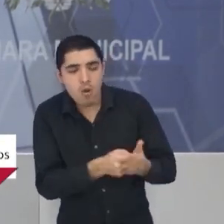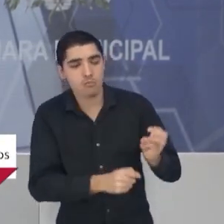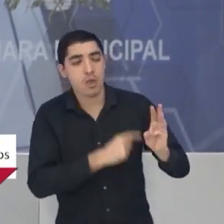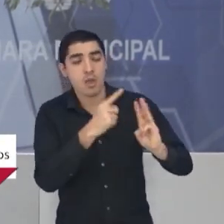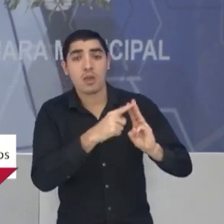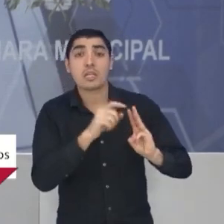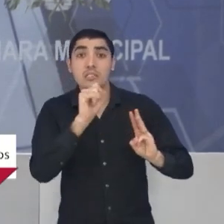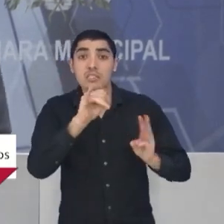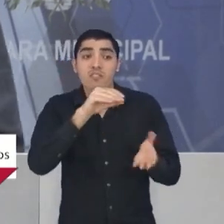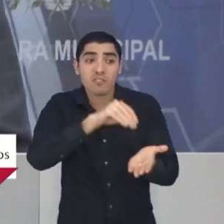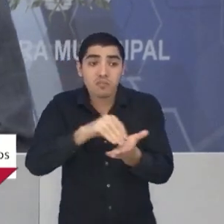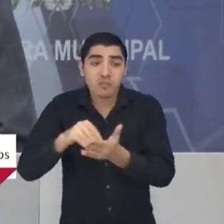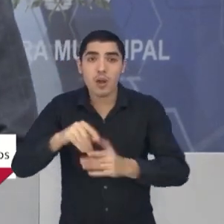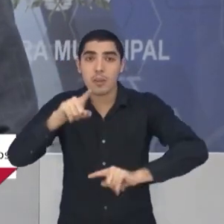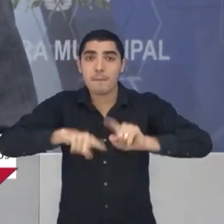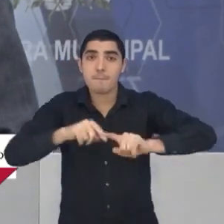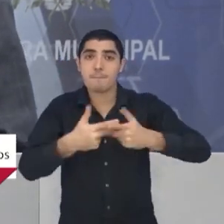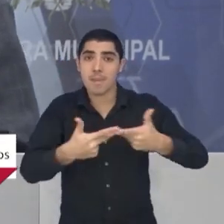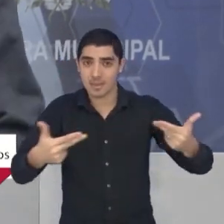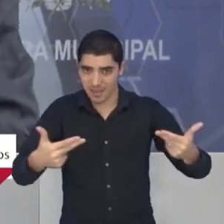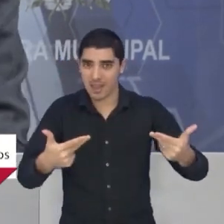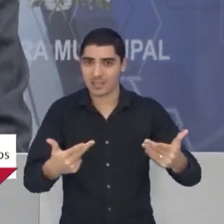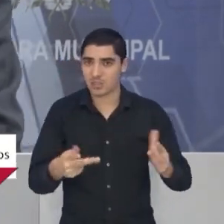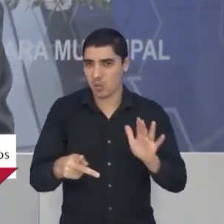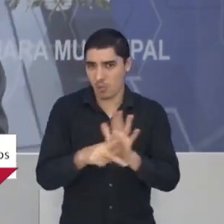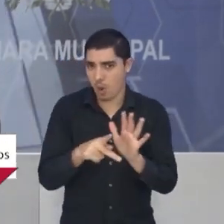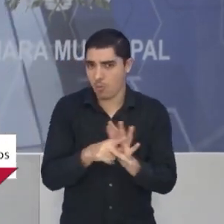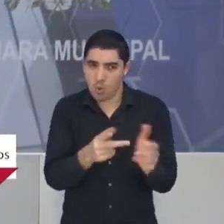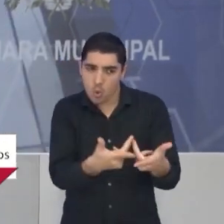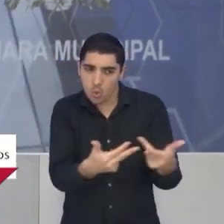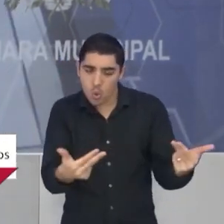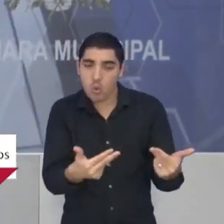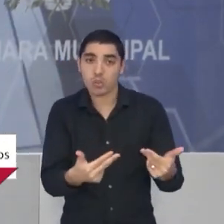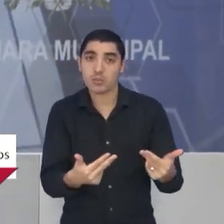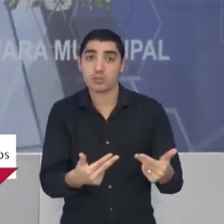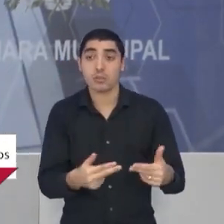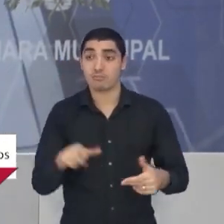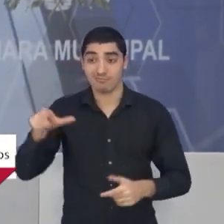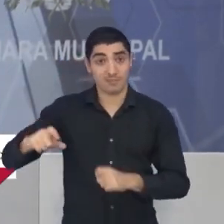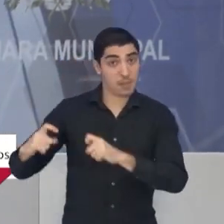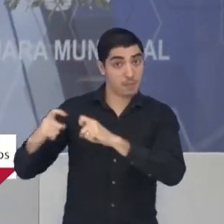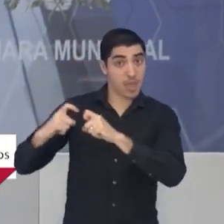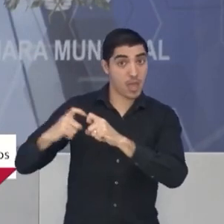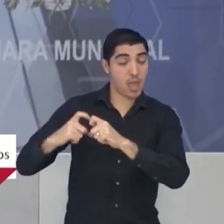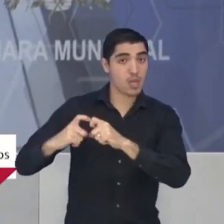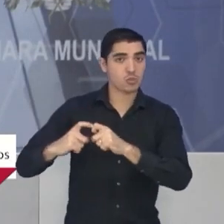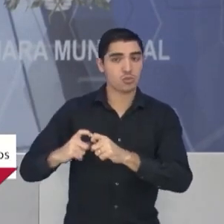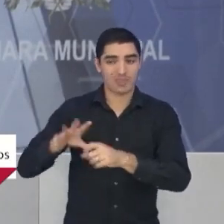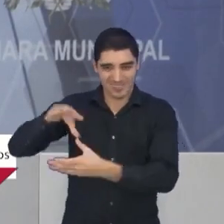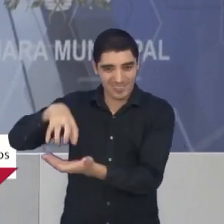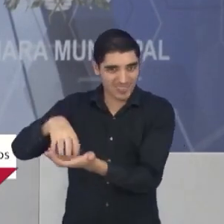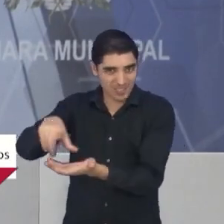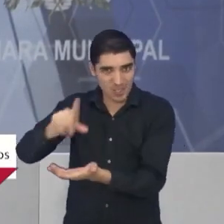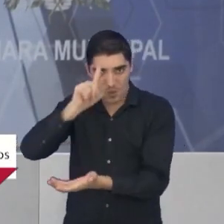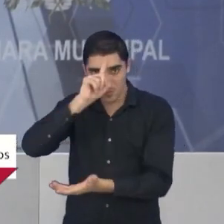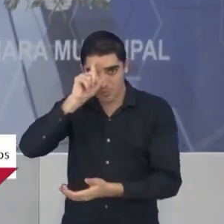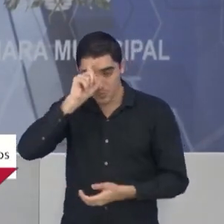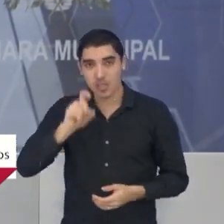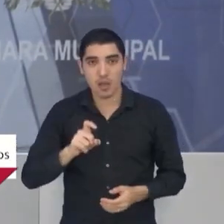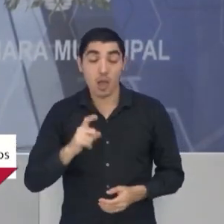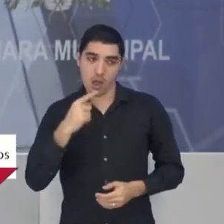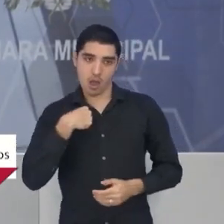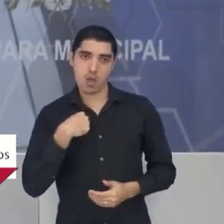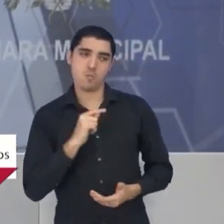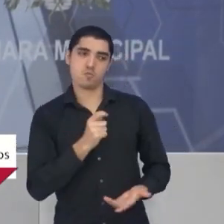engenharia médica que se propuseram a colocar no no seu hospital e não foram colocados